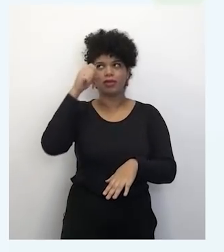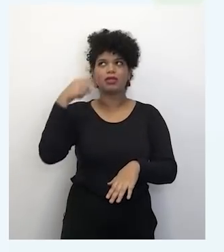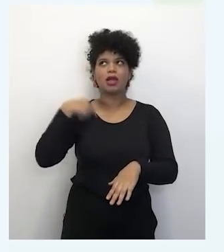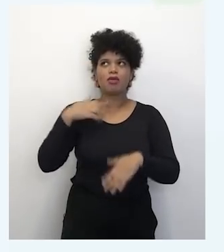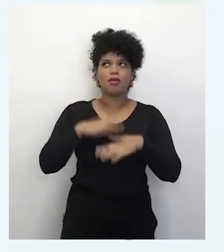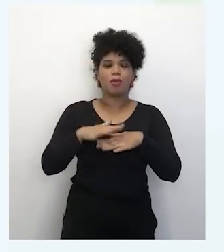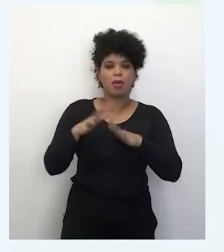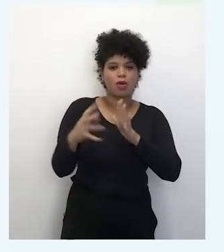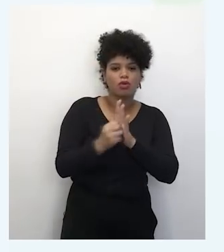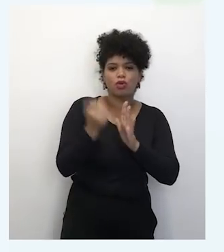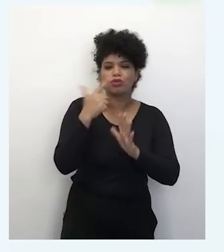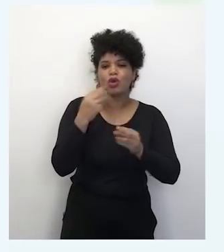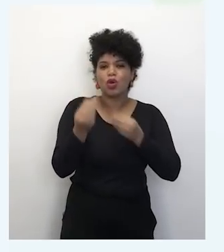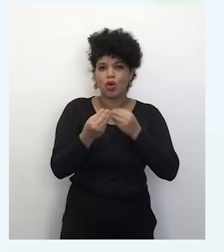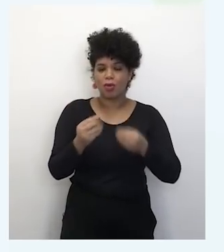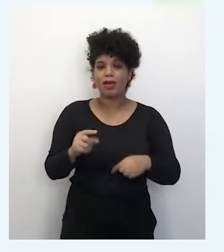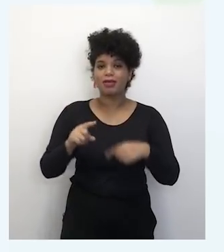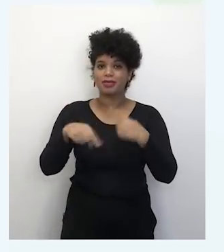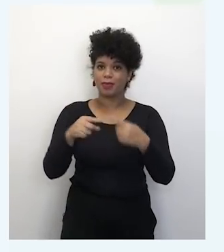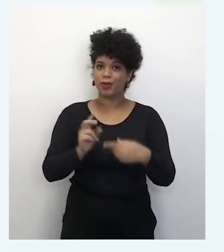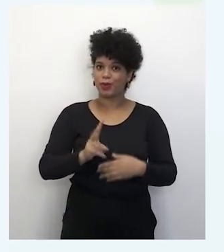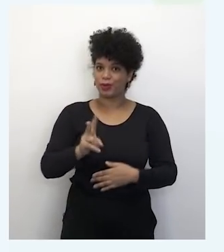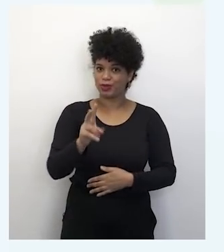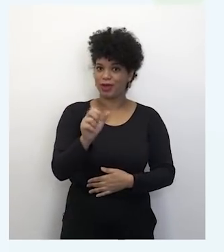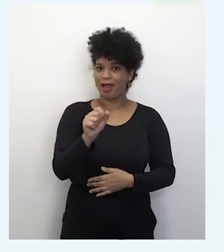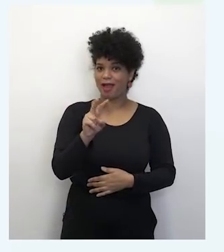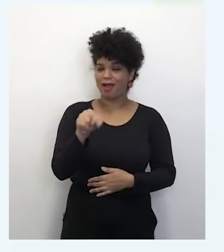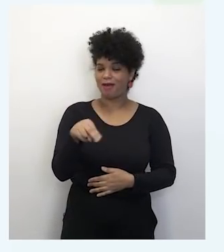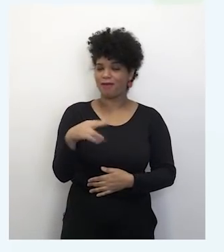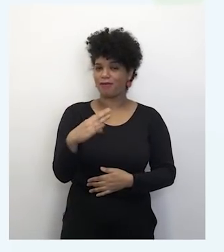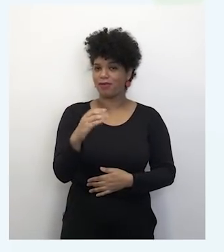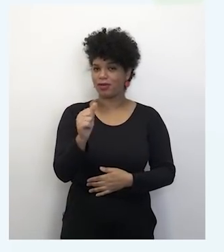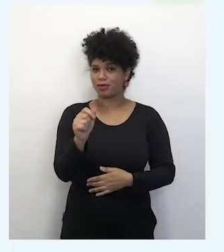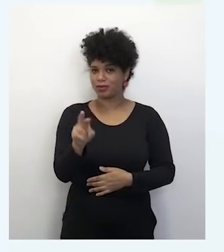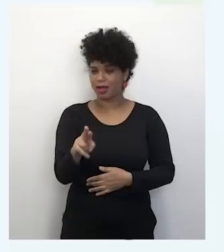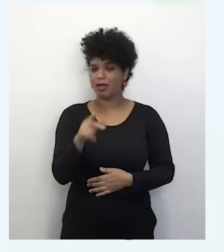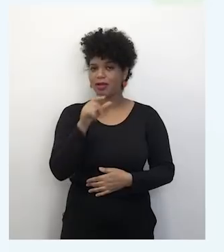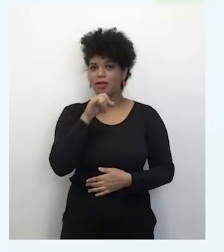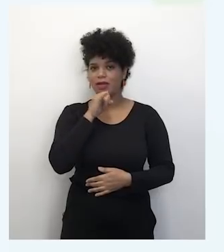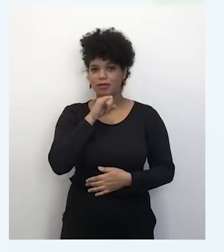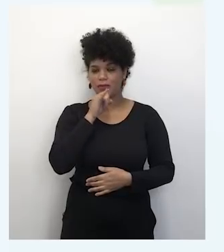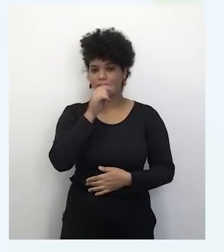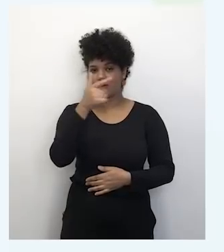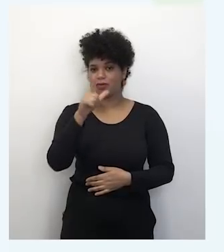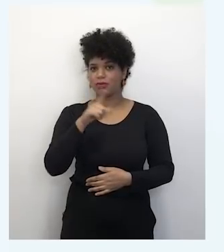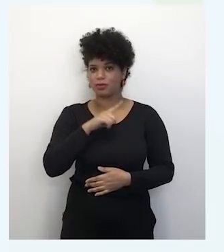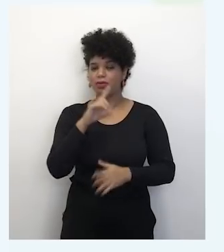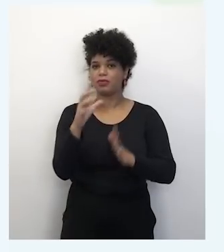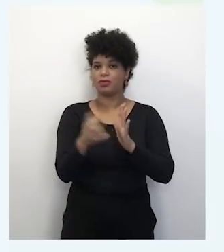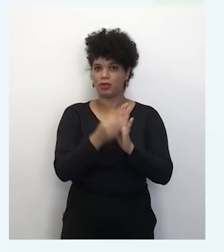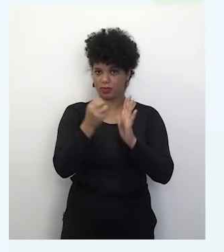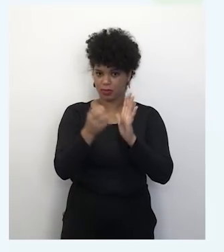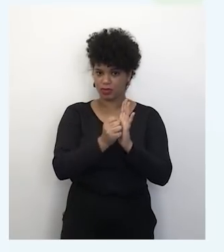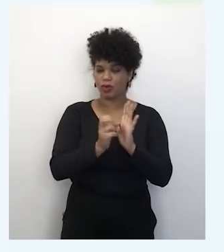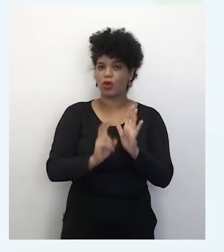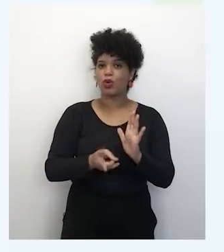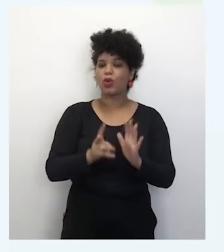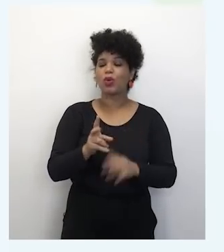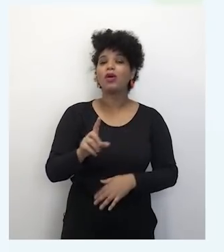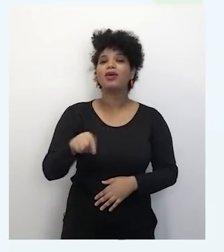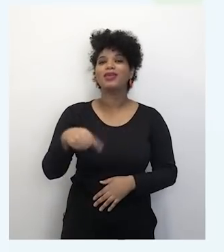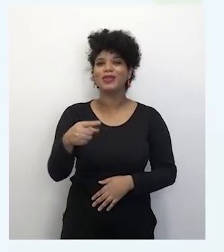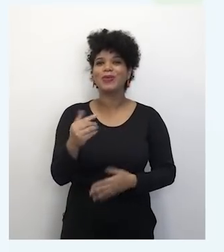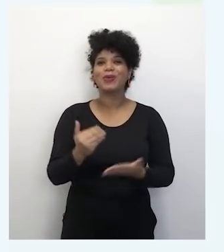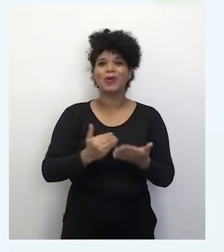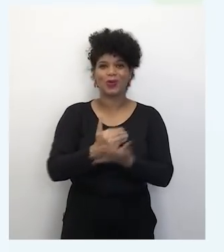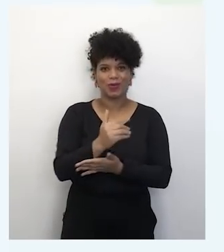selecionar. Depois clique em avançar, porque vai ter mais um exemplo para de fato você começar a preencher e depois vai